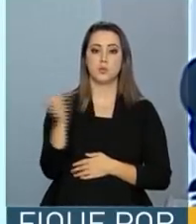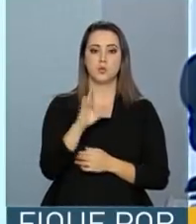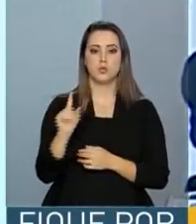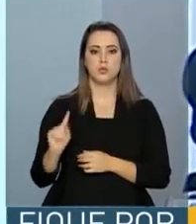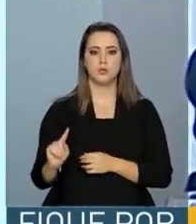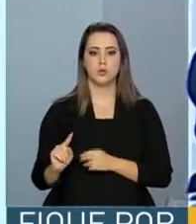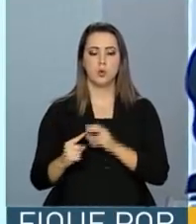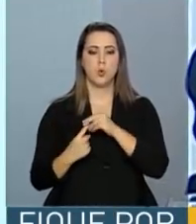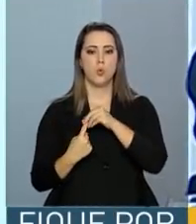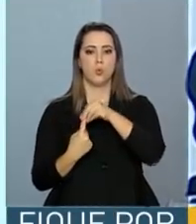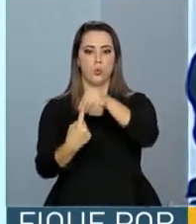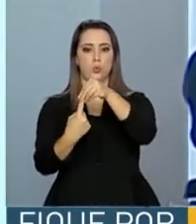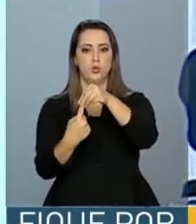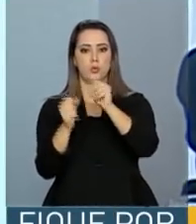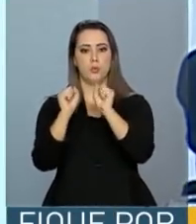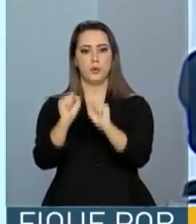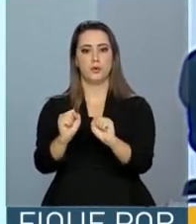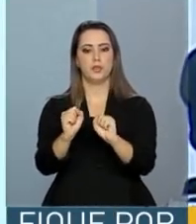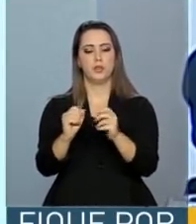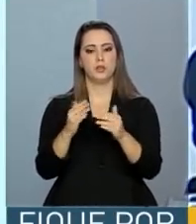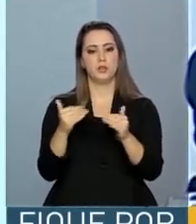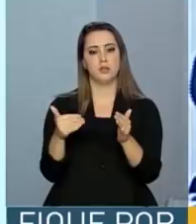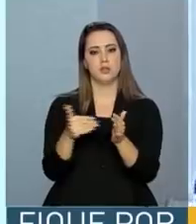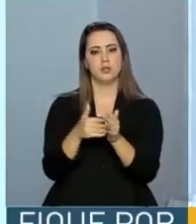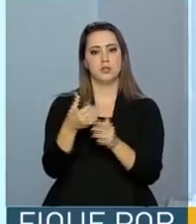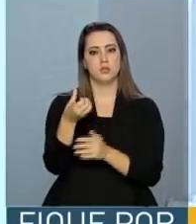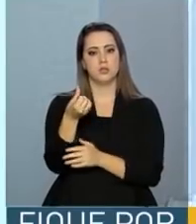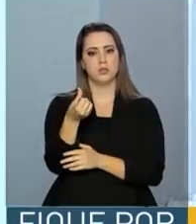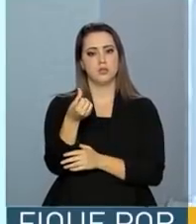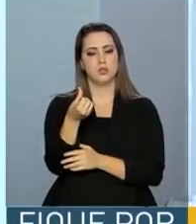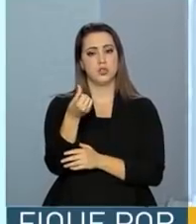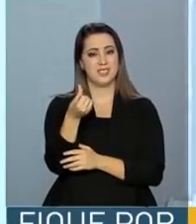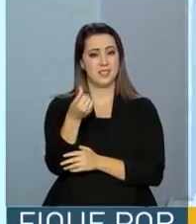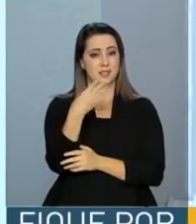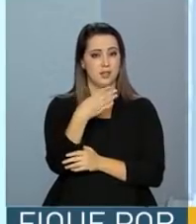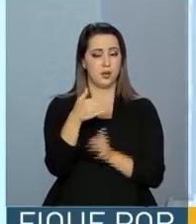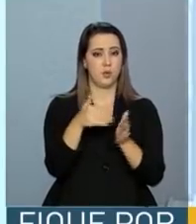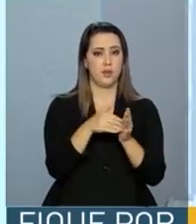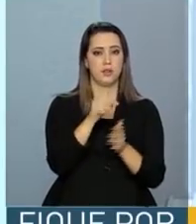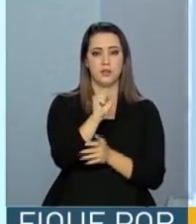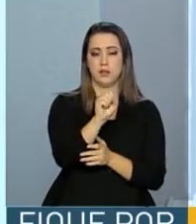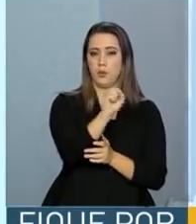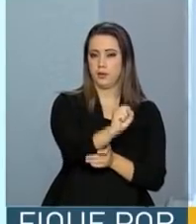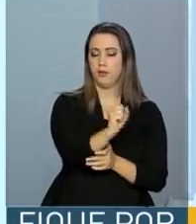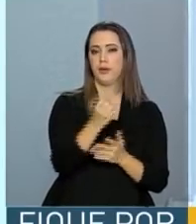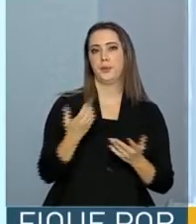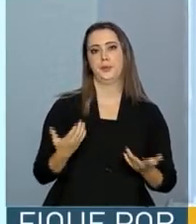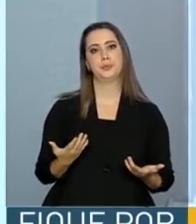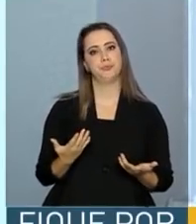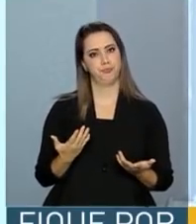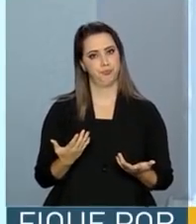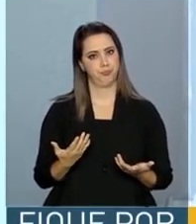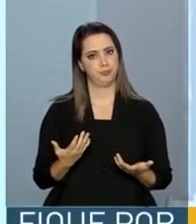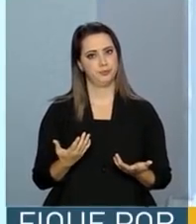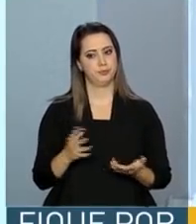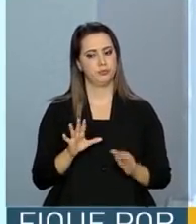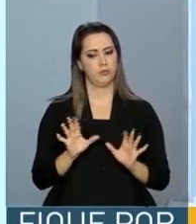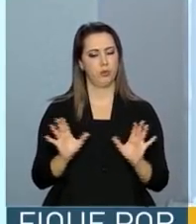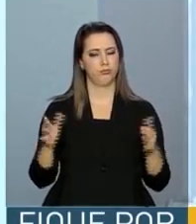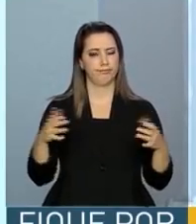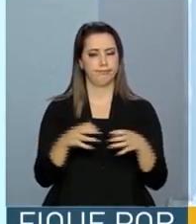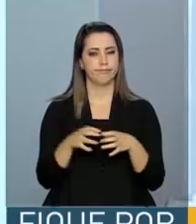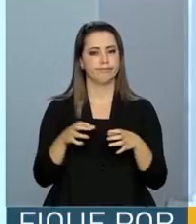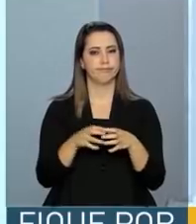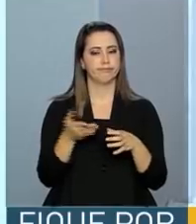centralização no país que perdurou de 64 a 88 na verdade esses a episódios mais